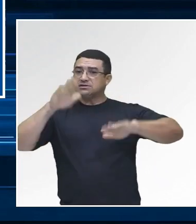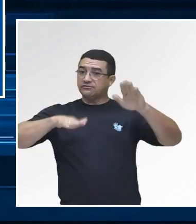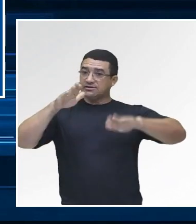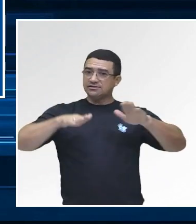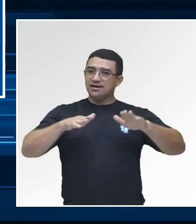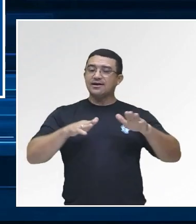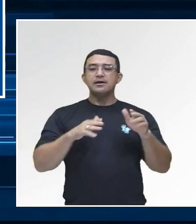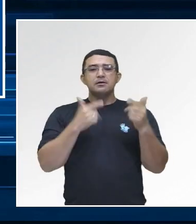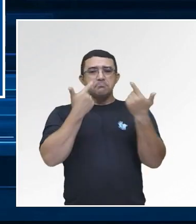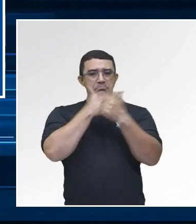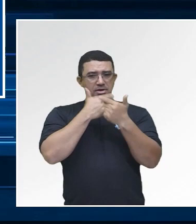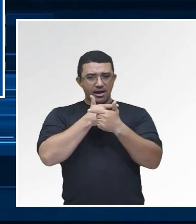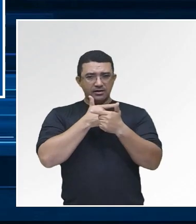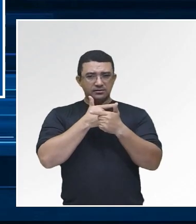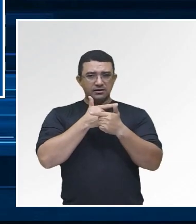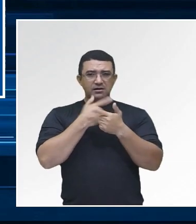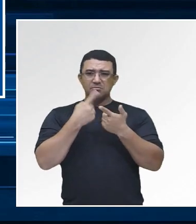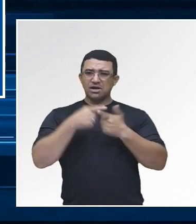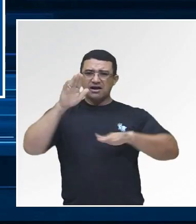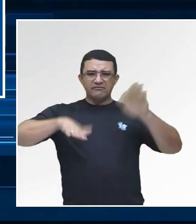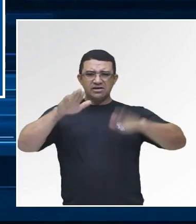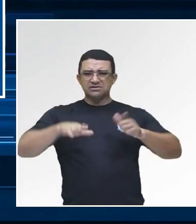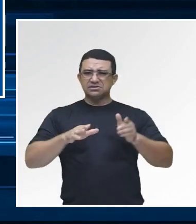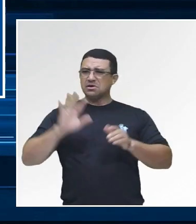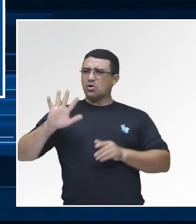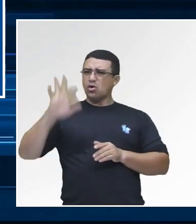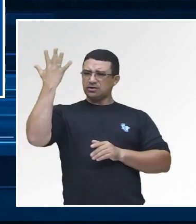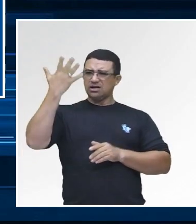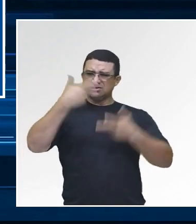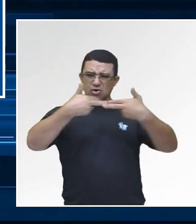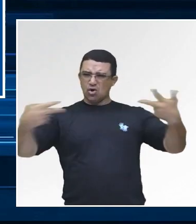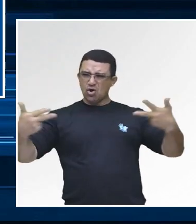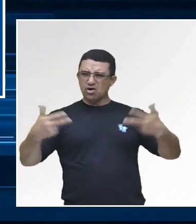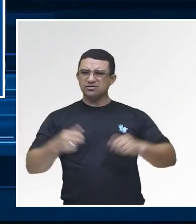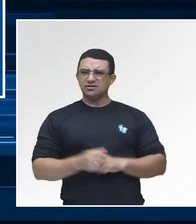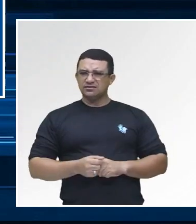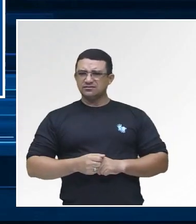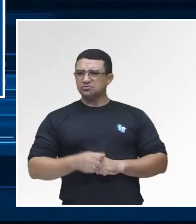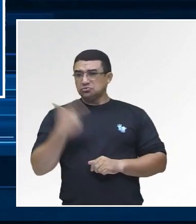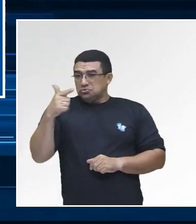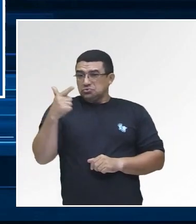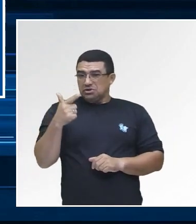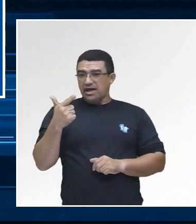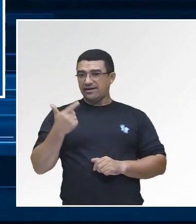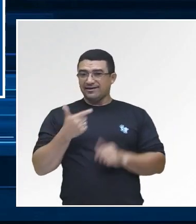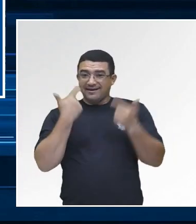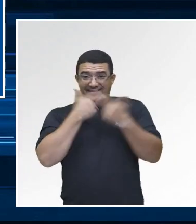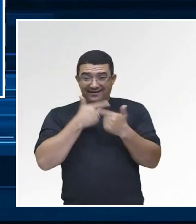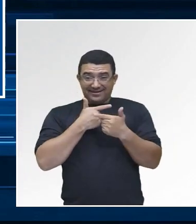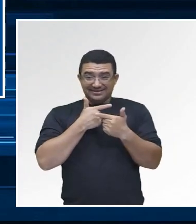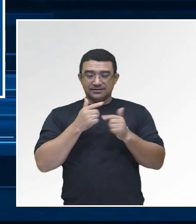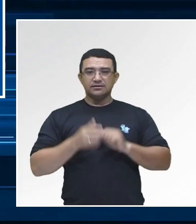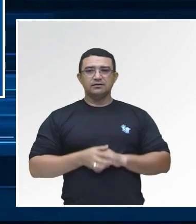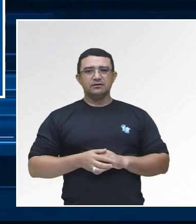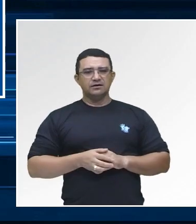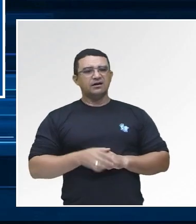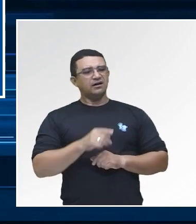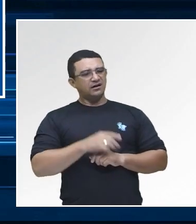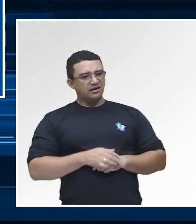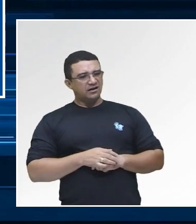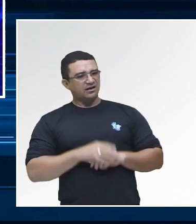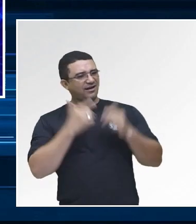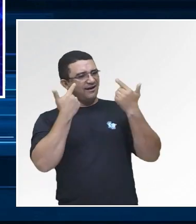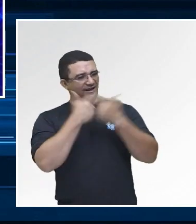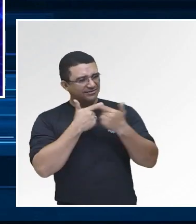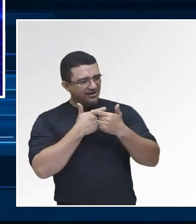considera a situação sem graça. Eu disse muito engraçado, mas a situação mesmo é